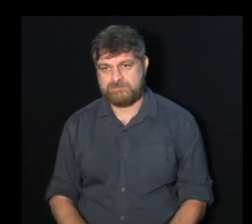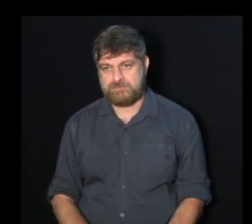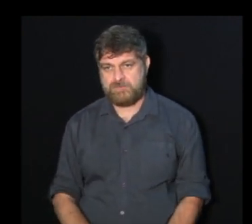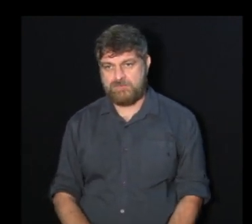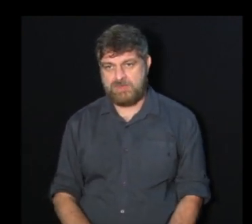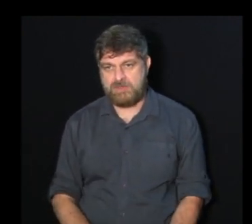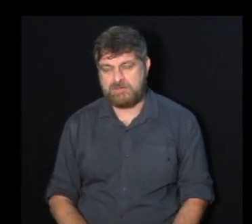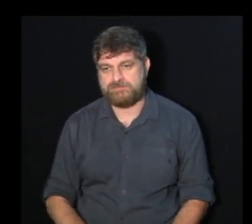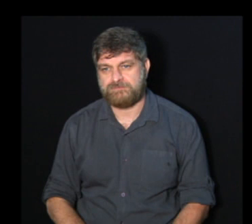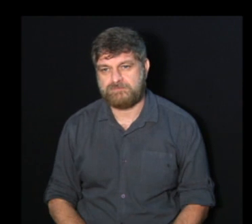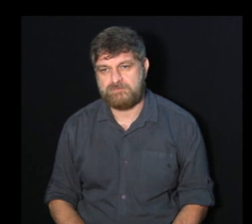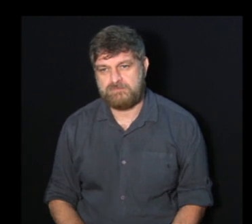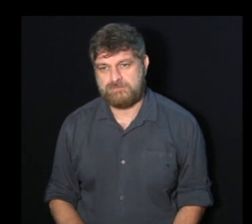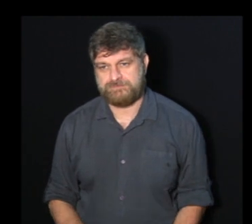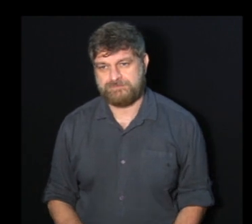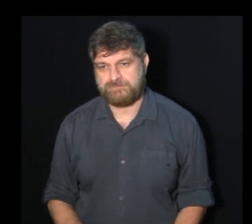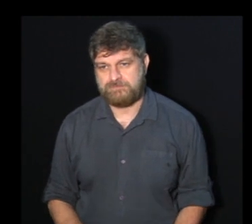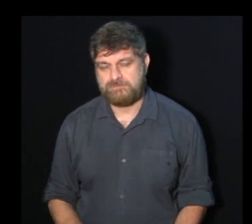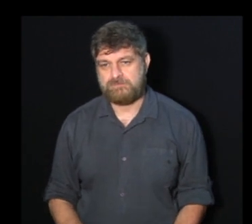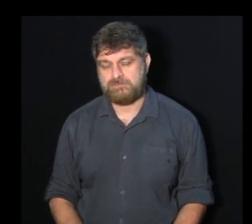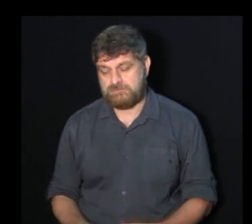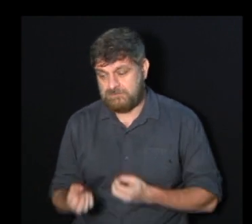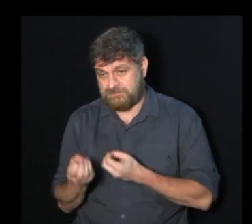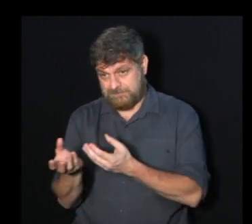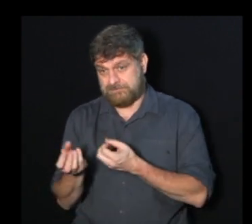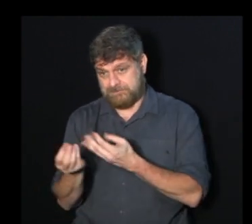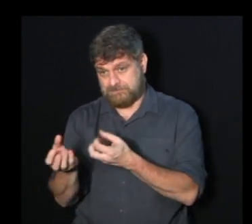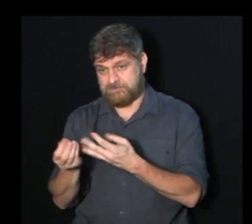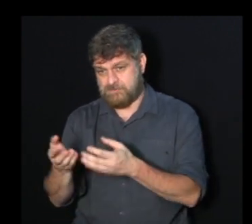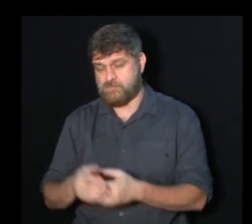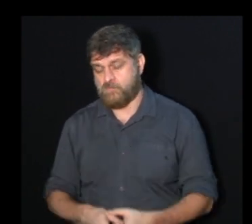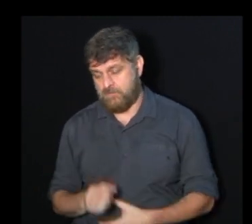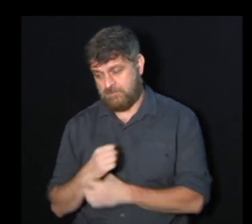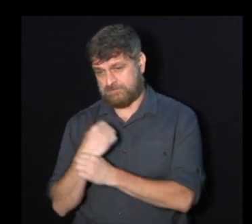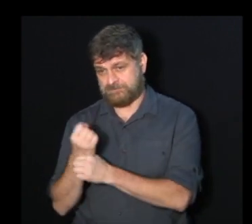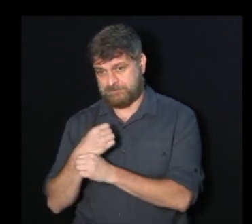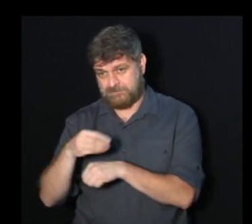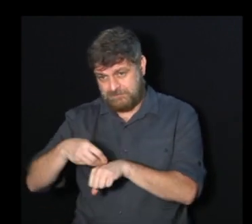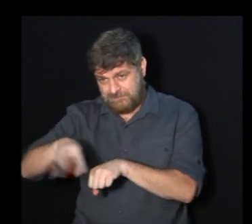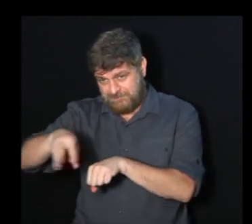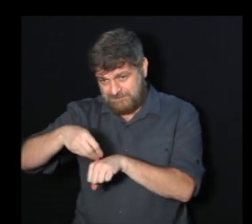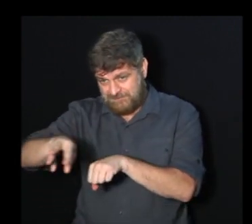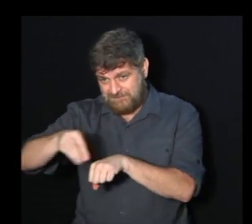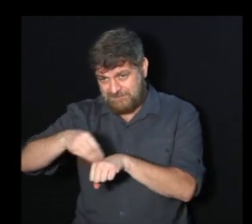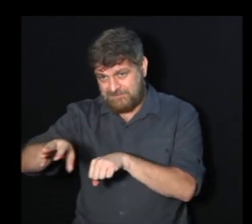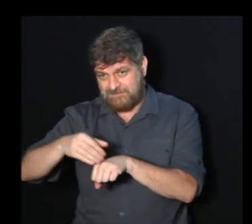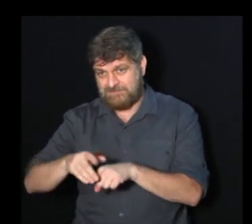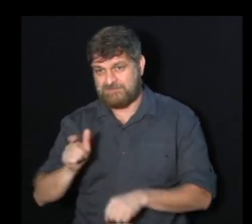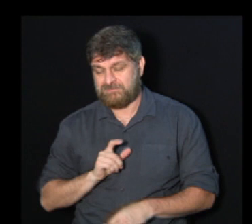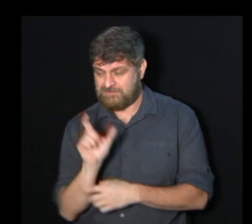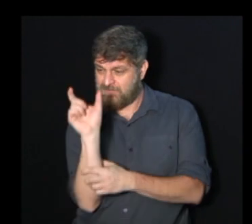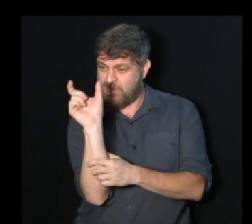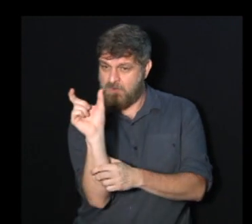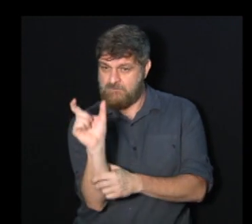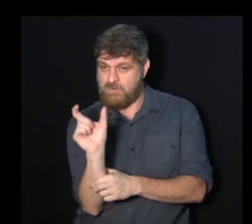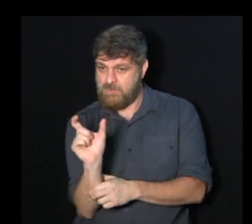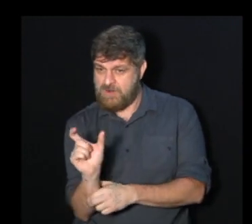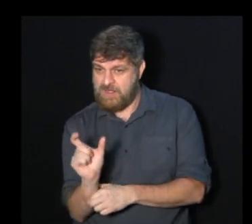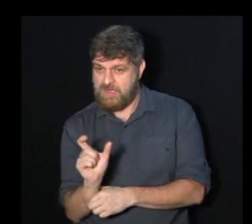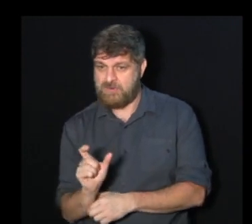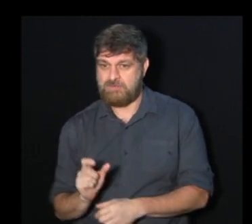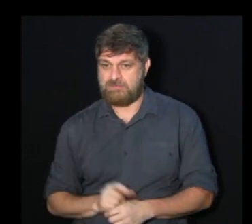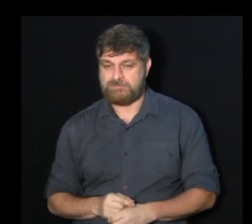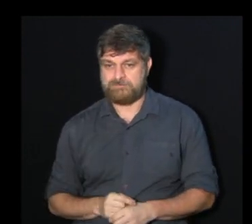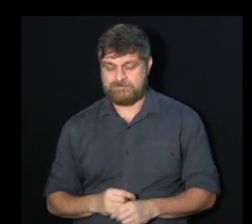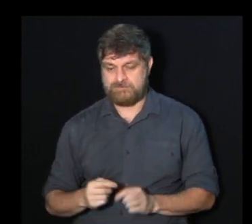Eu trouxe algumas dicas aqui da fisioterapia, tentei deixar ela com um vocabulário mais tranquilo para que todo